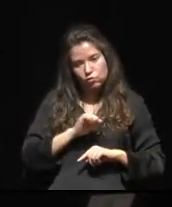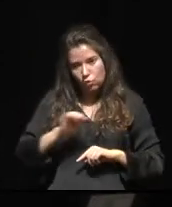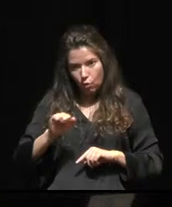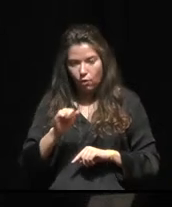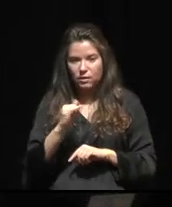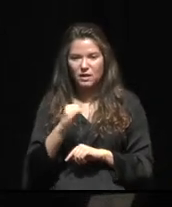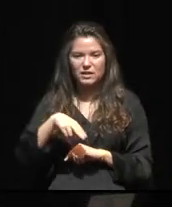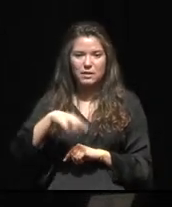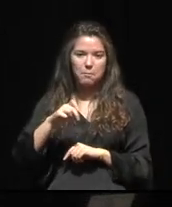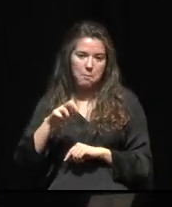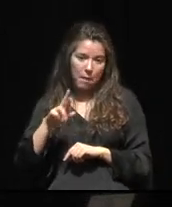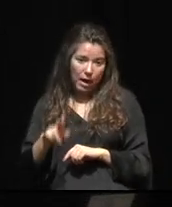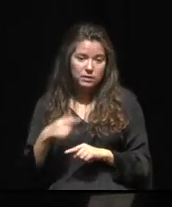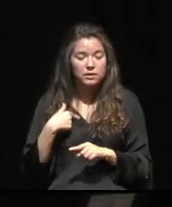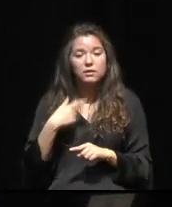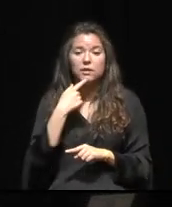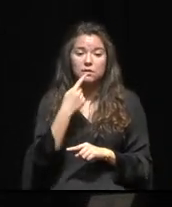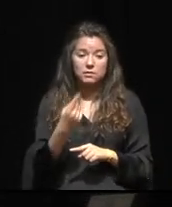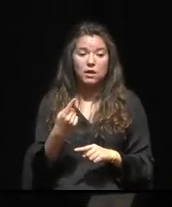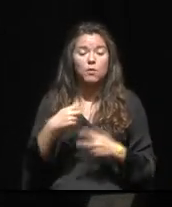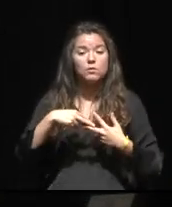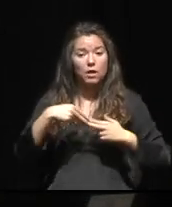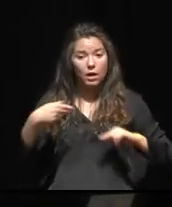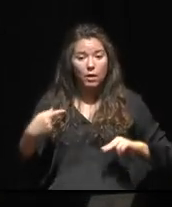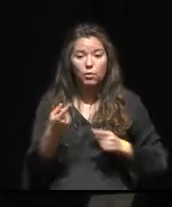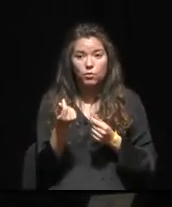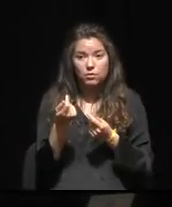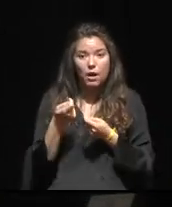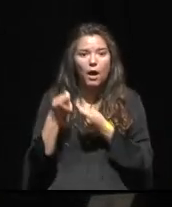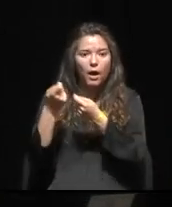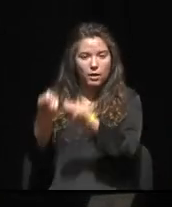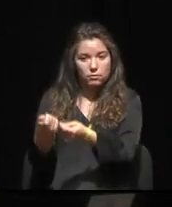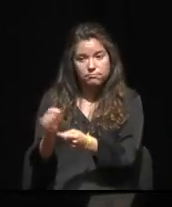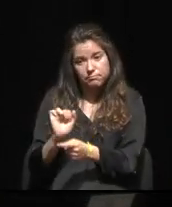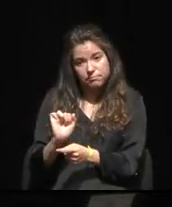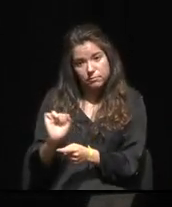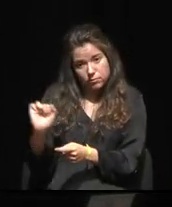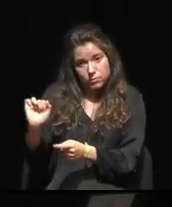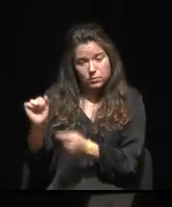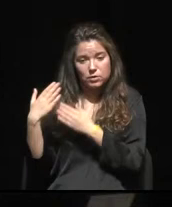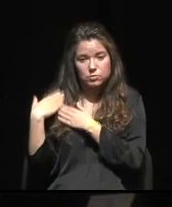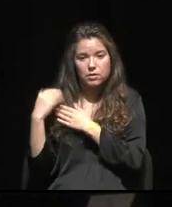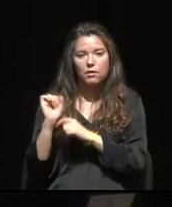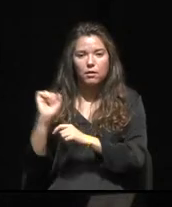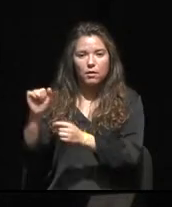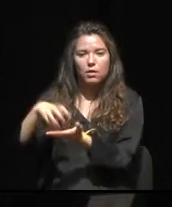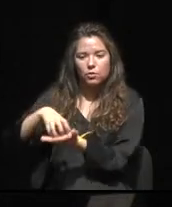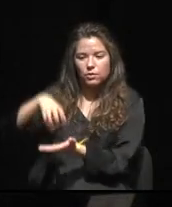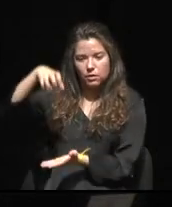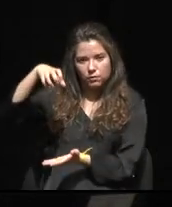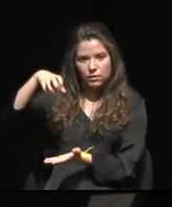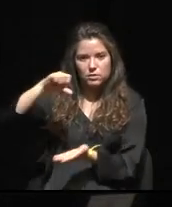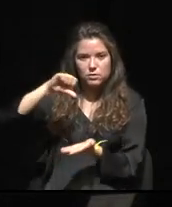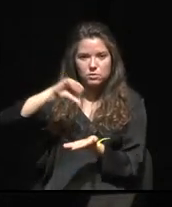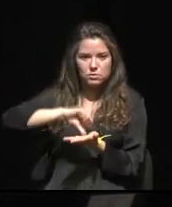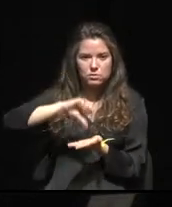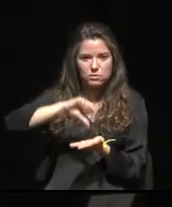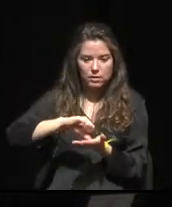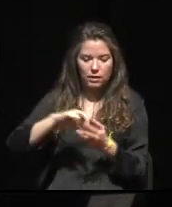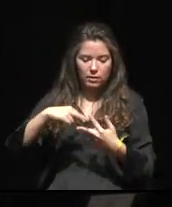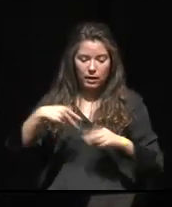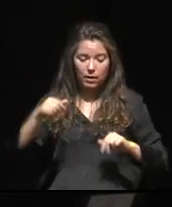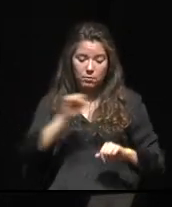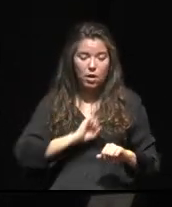máximo e já recomendamos à Câmara que impasse os custos do atos de vandalismo que cometeram no edifício sede da nossa